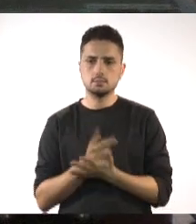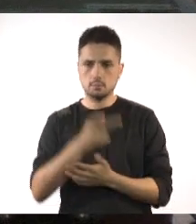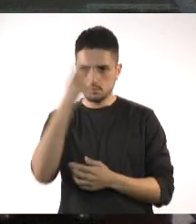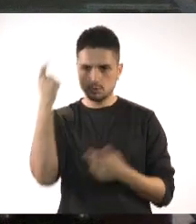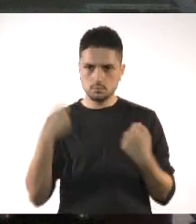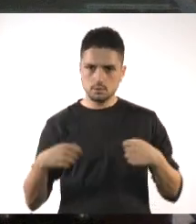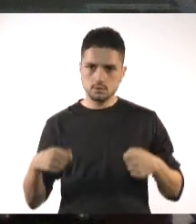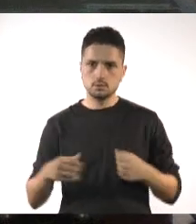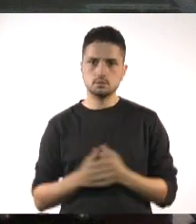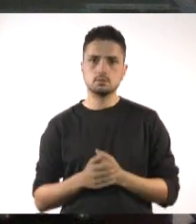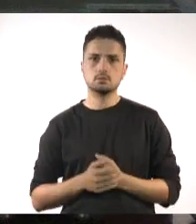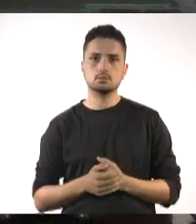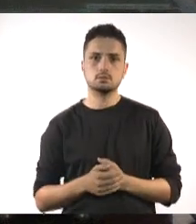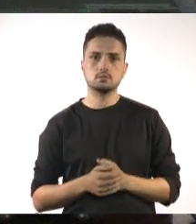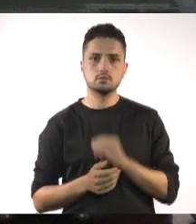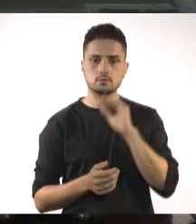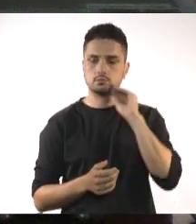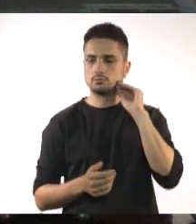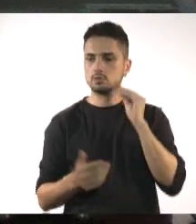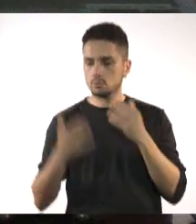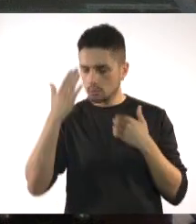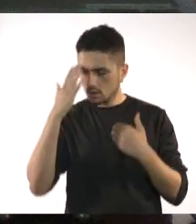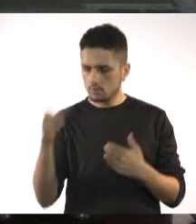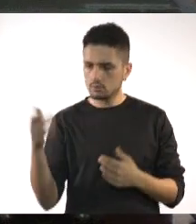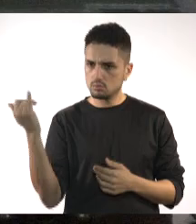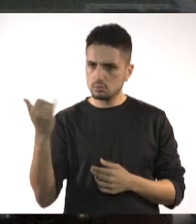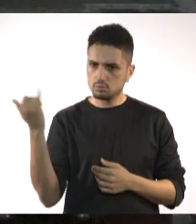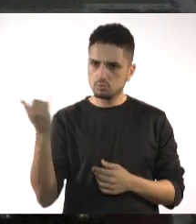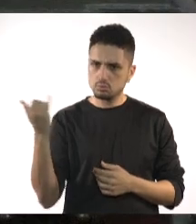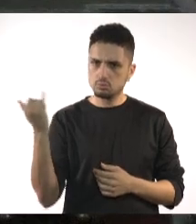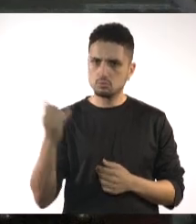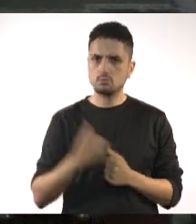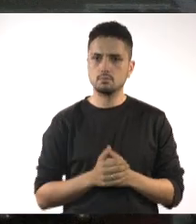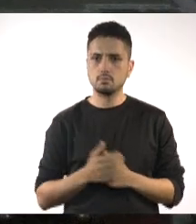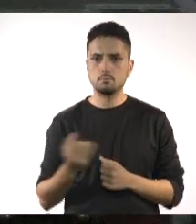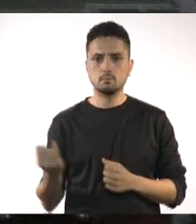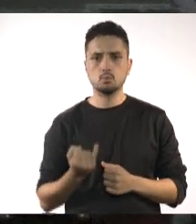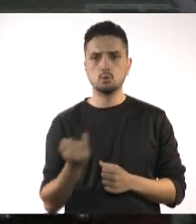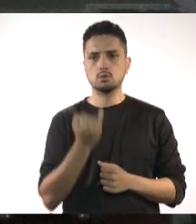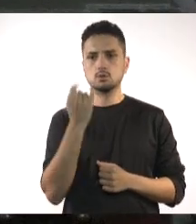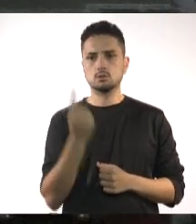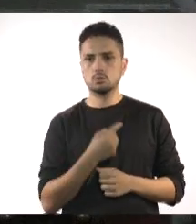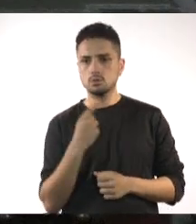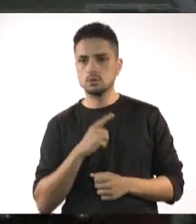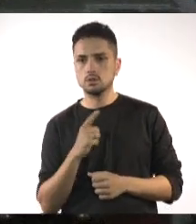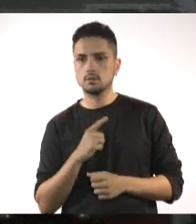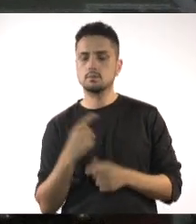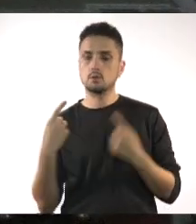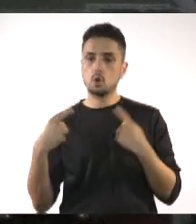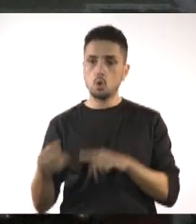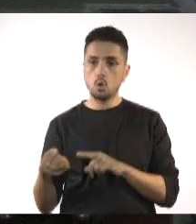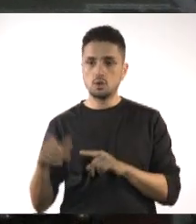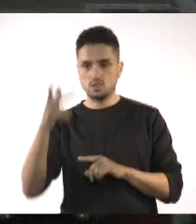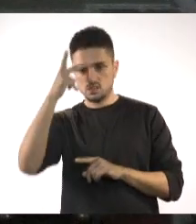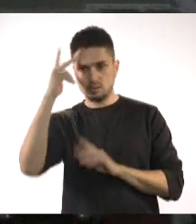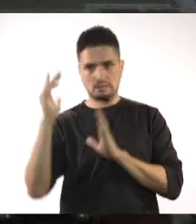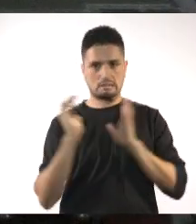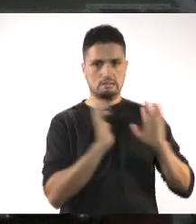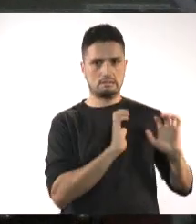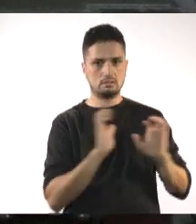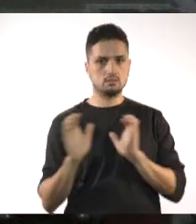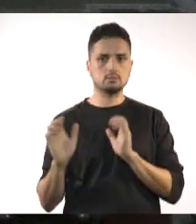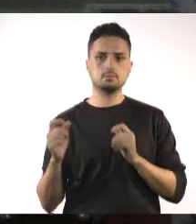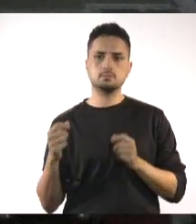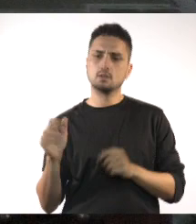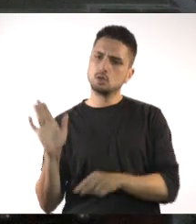também muito obrigado pela sua reflexão, quase uma homilia a respeito da importância de nós combatermos a indiferença, da caridade social